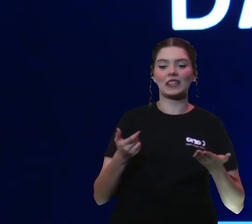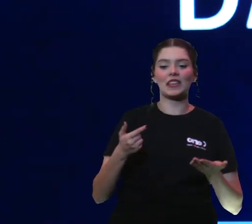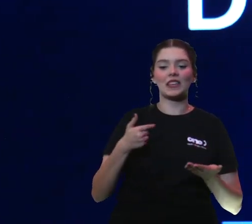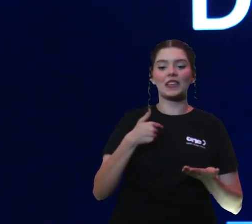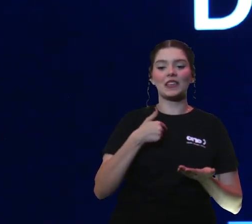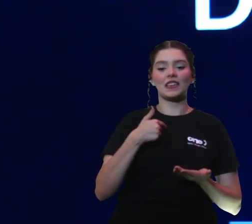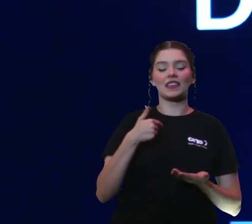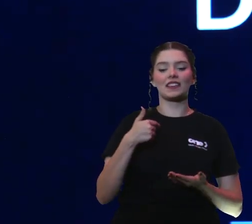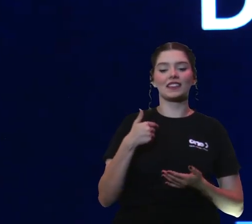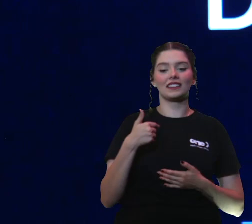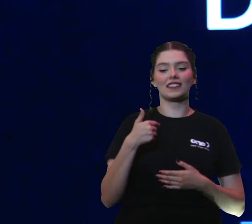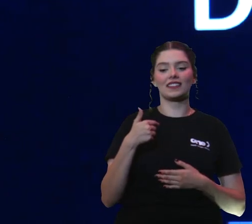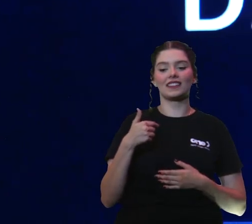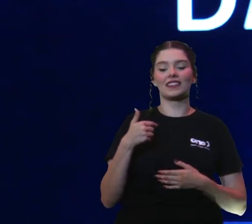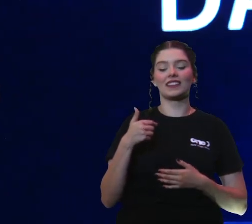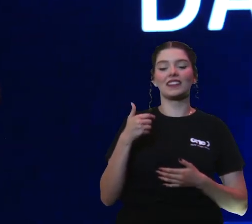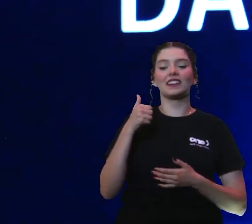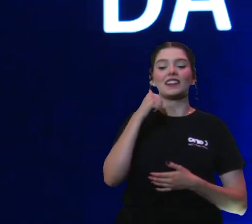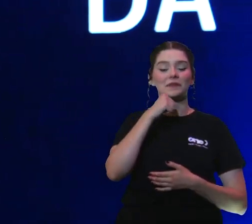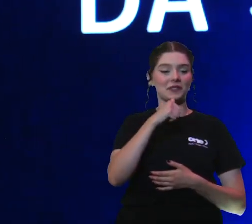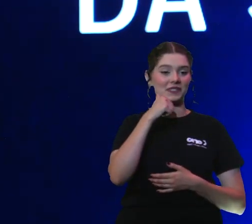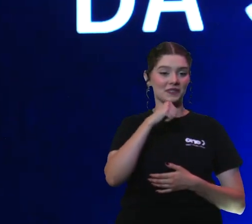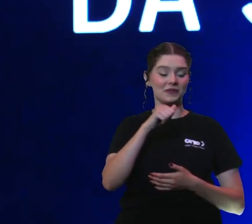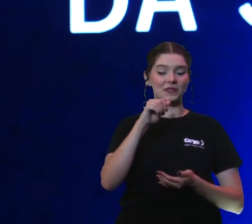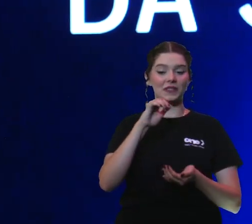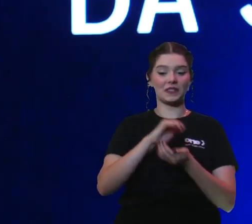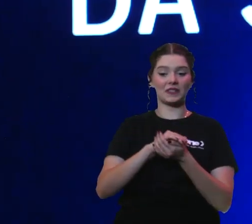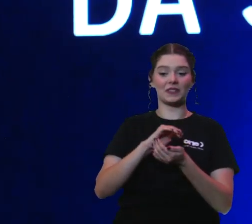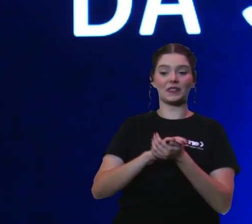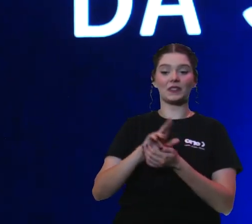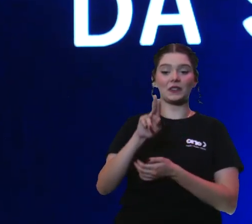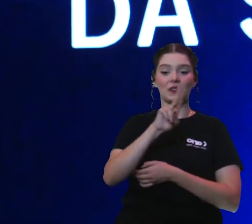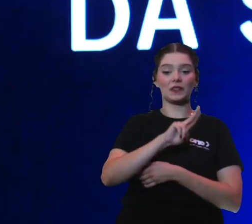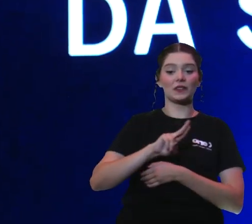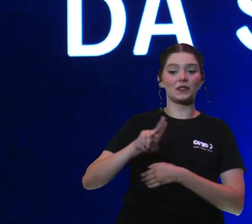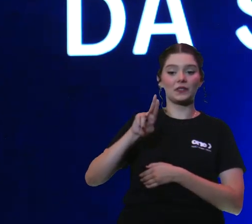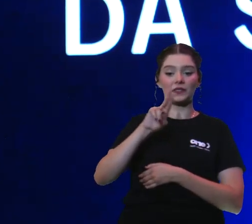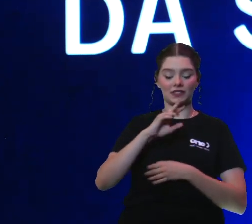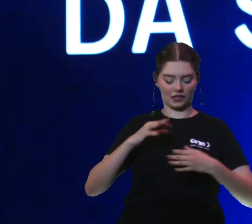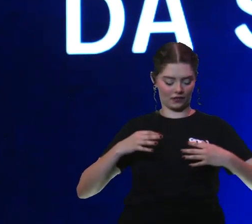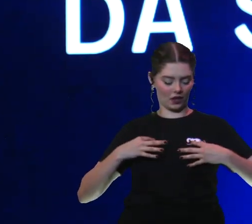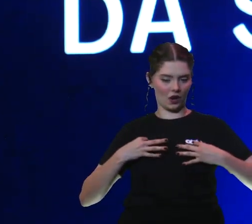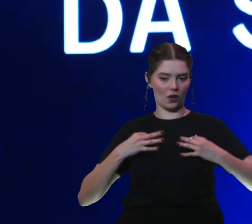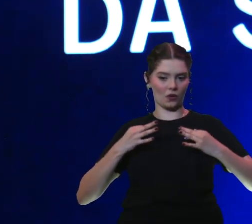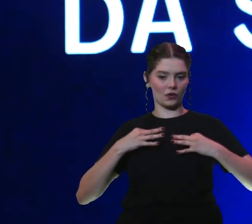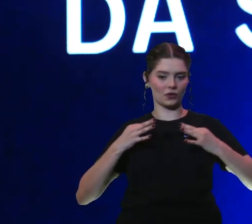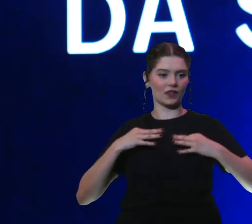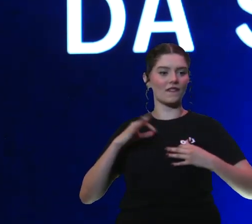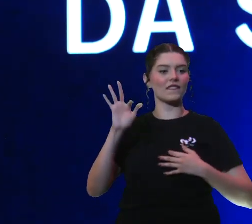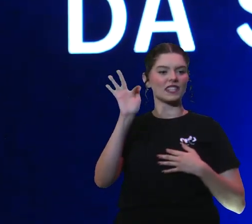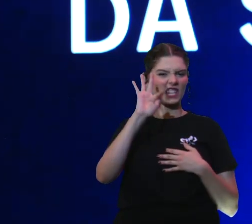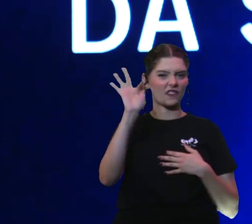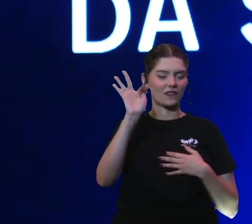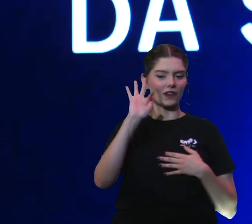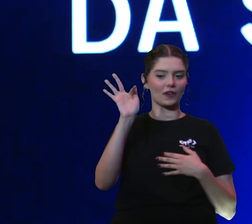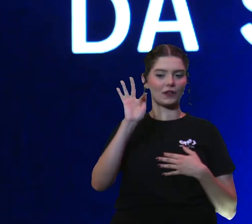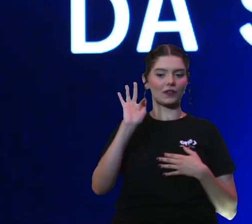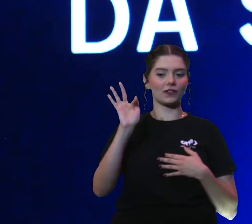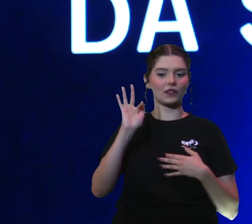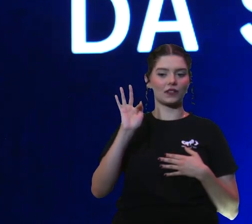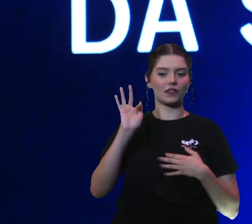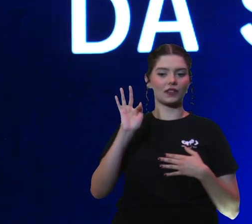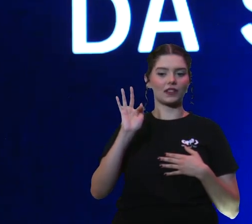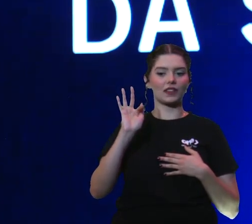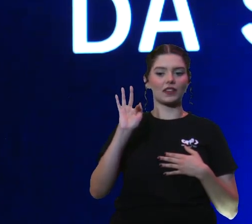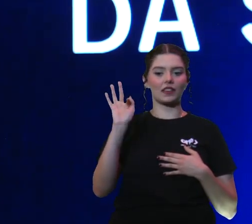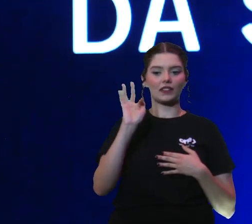mas a minha esposa, naquela época que nós começamos a namorar, ela estava fazendo Belas Artes do Paraná e IFAP também. Era quase um bicho grilo